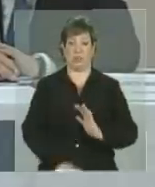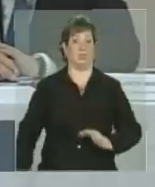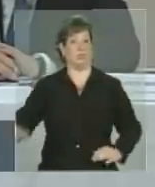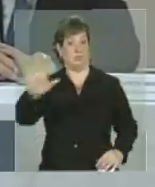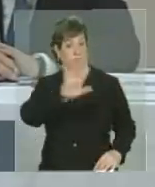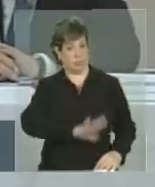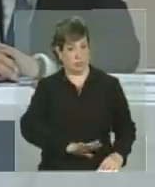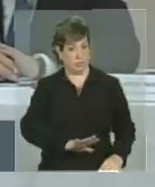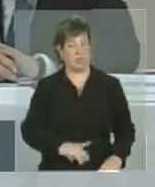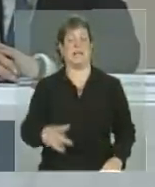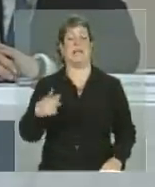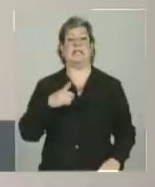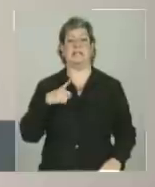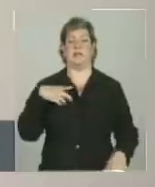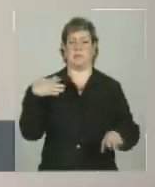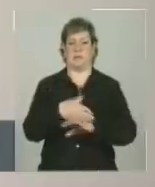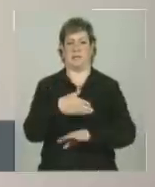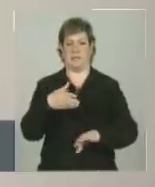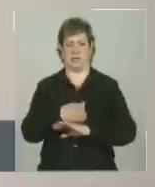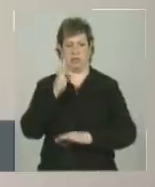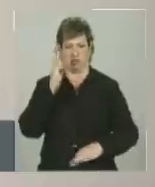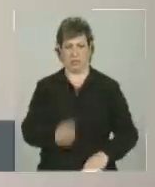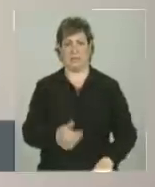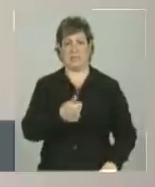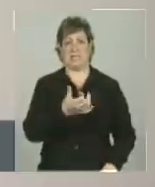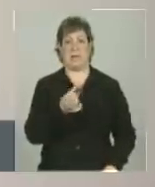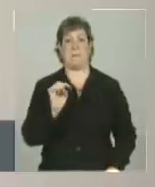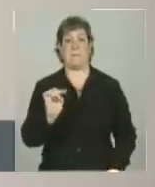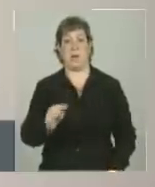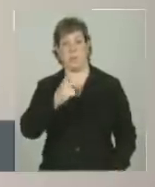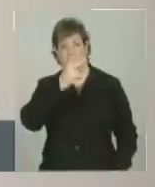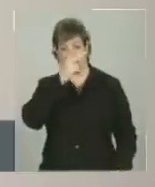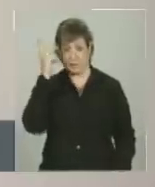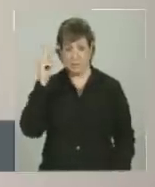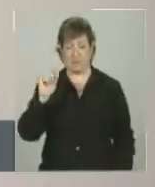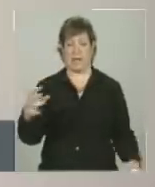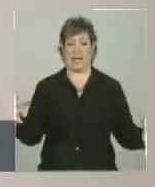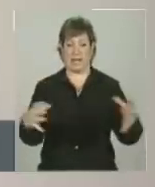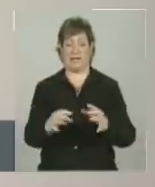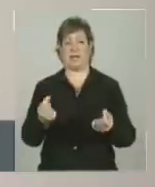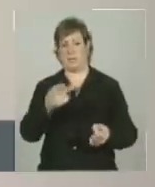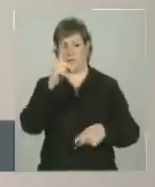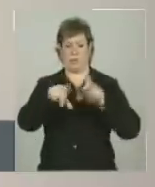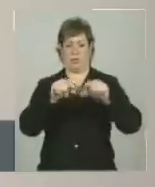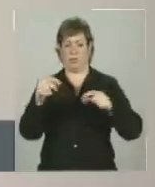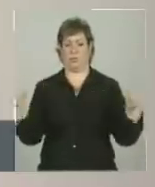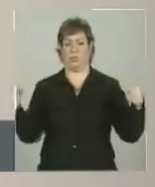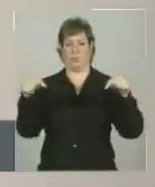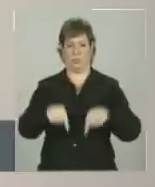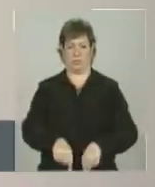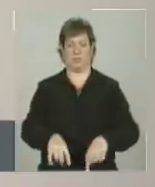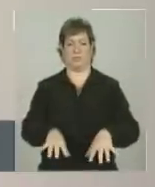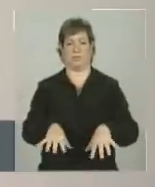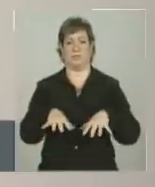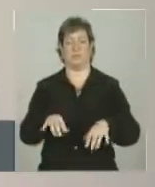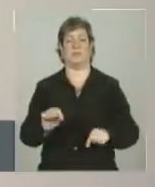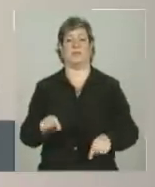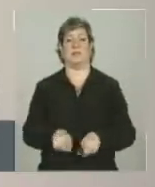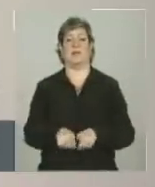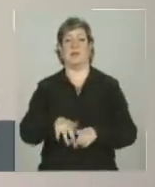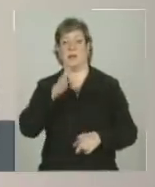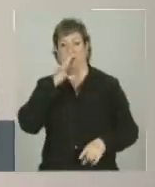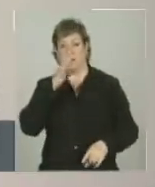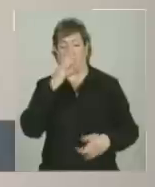com a participação direta de 16 mil pessoas, entre delegados, convidados e